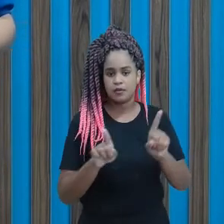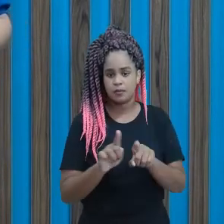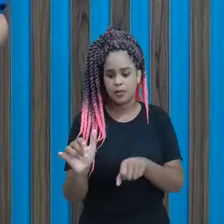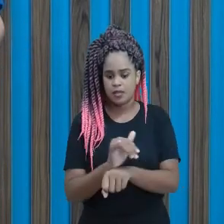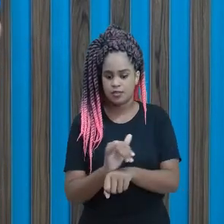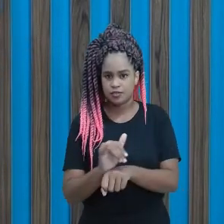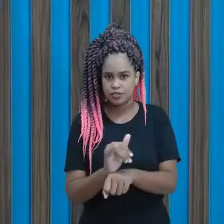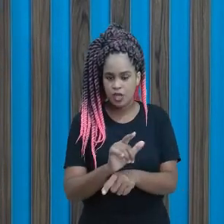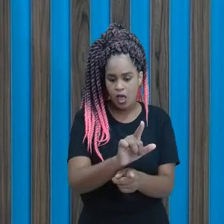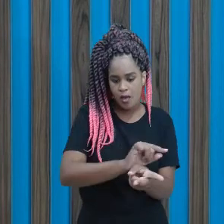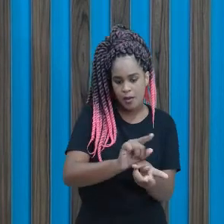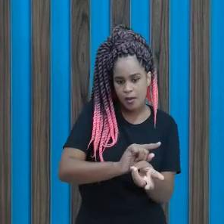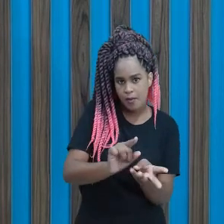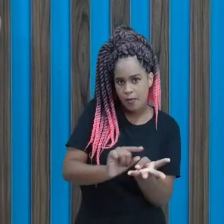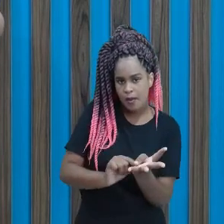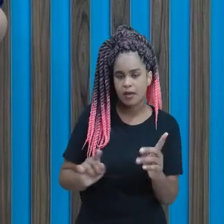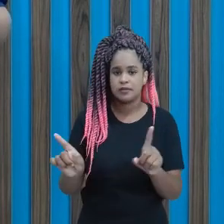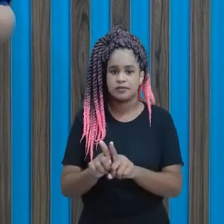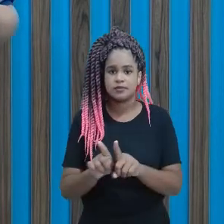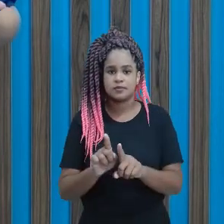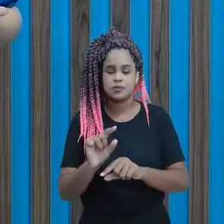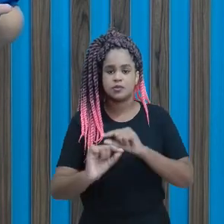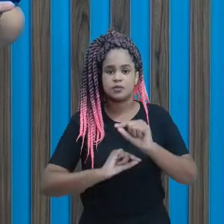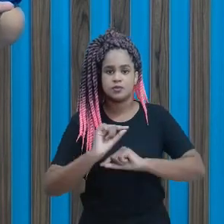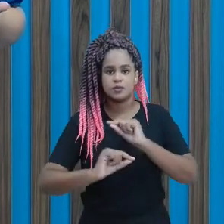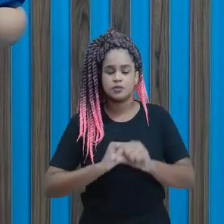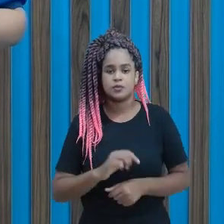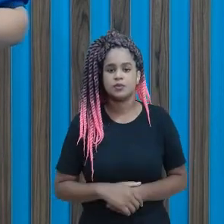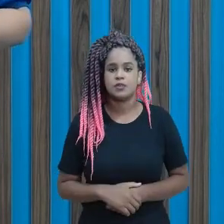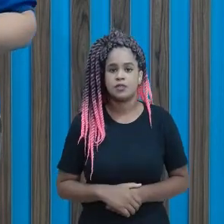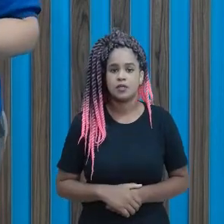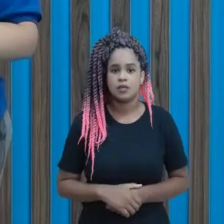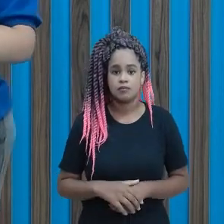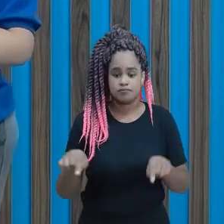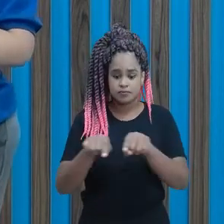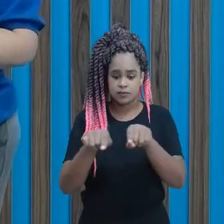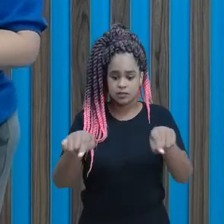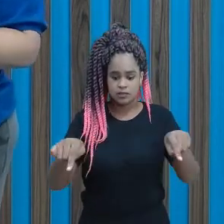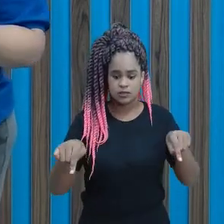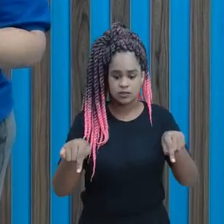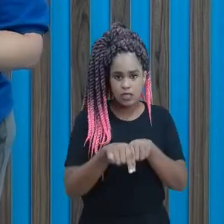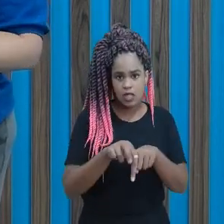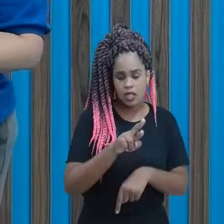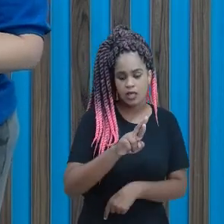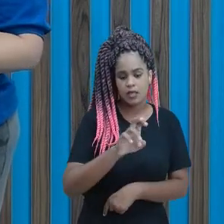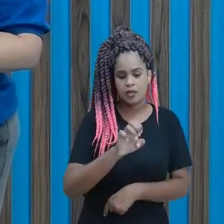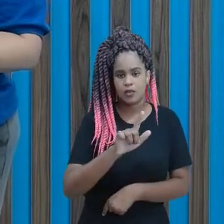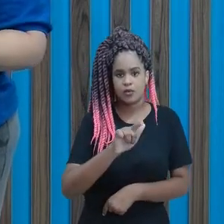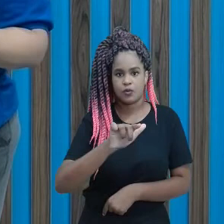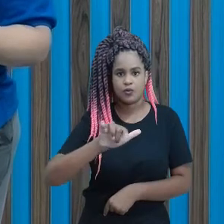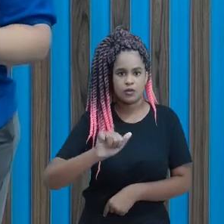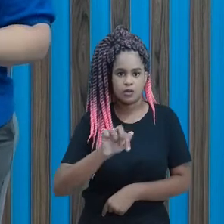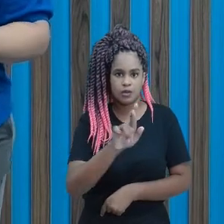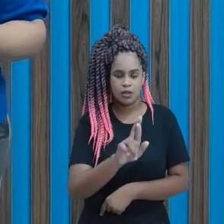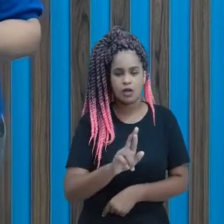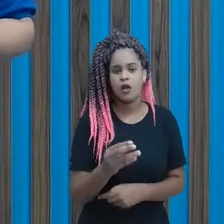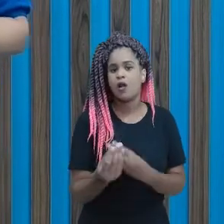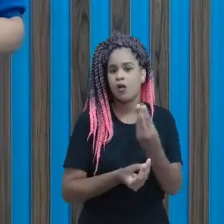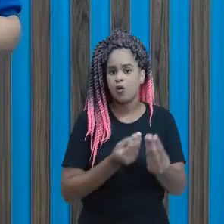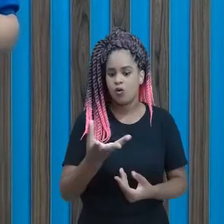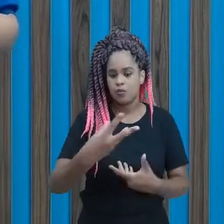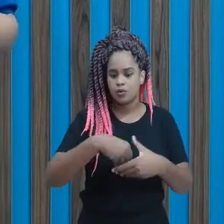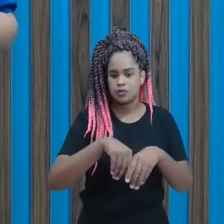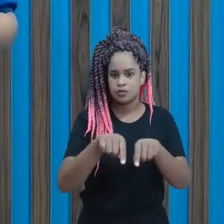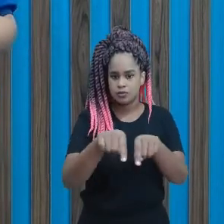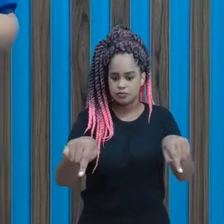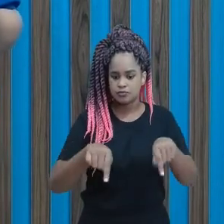estratégias, não é? Trabalhamos também salas, a sala regular, como trabalhar, não